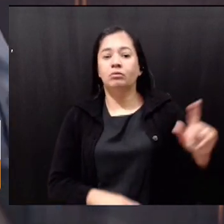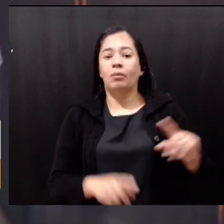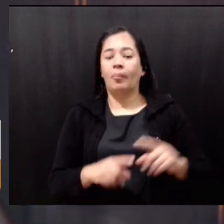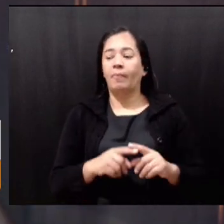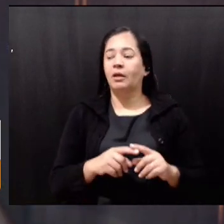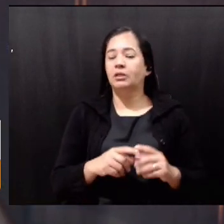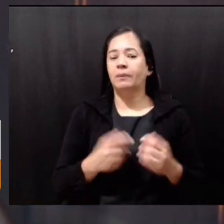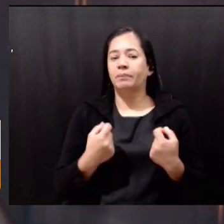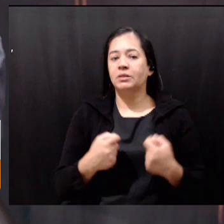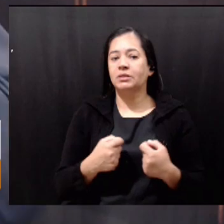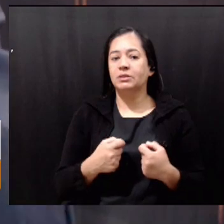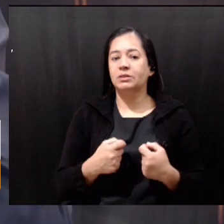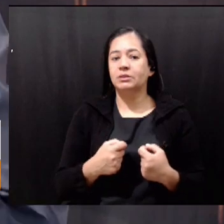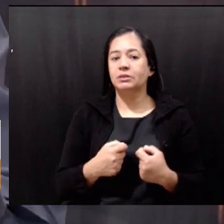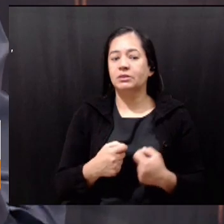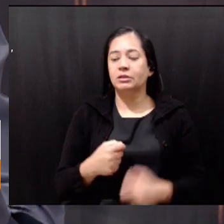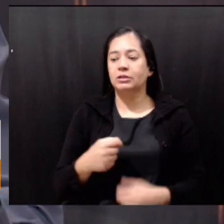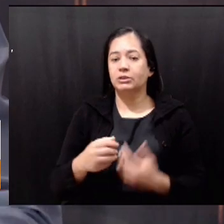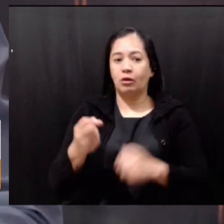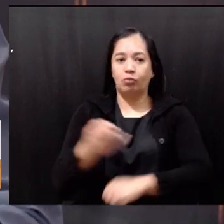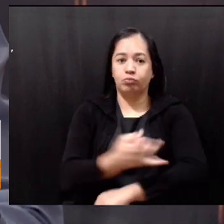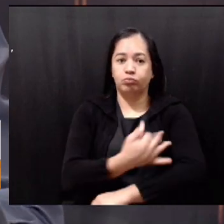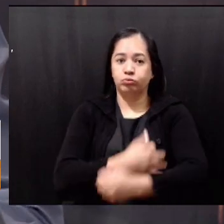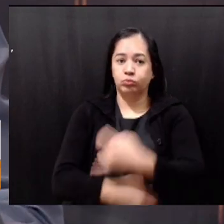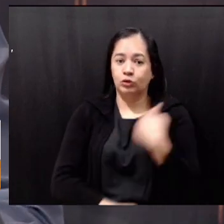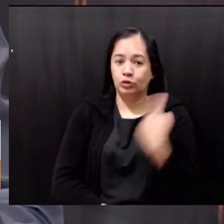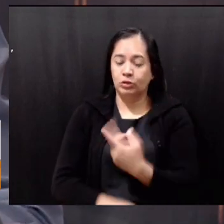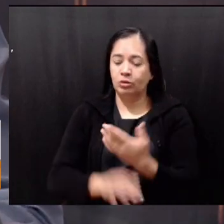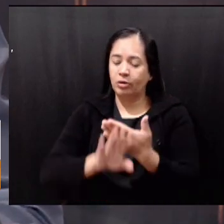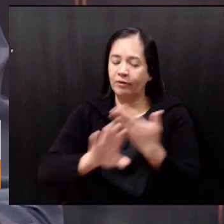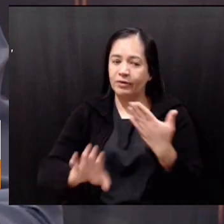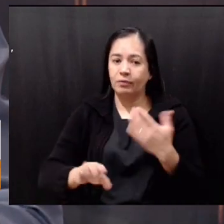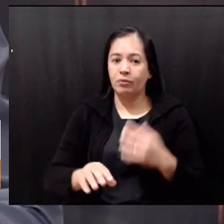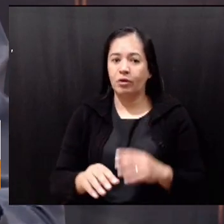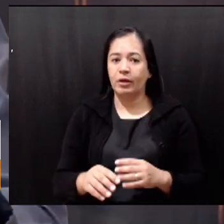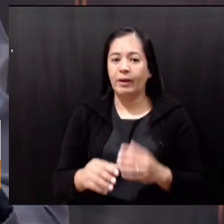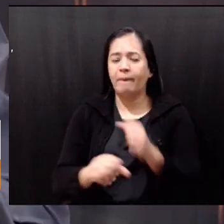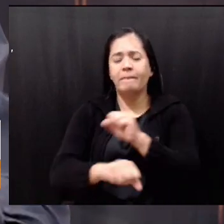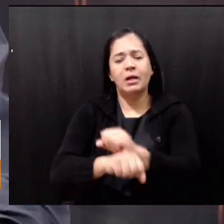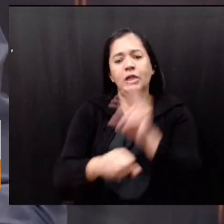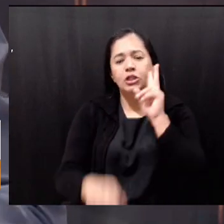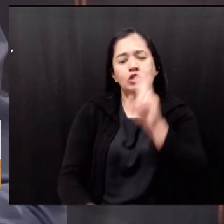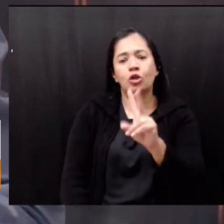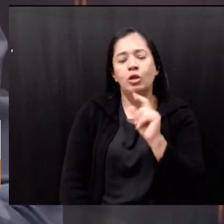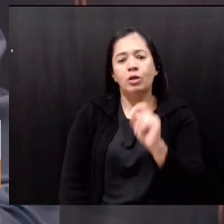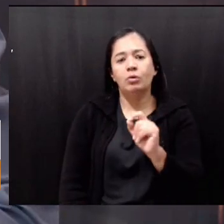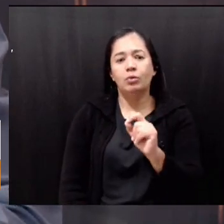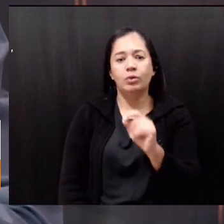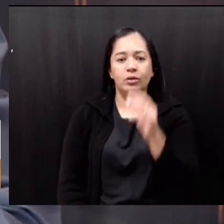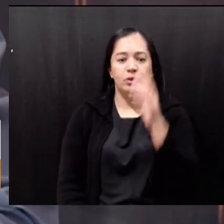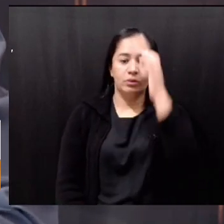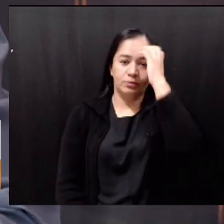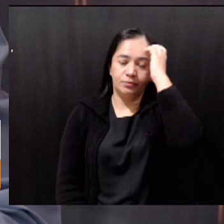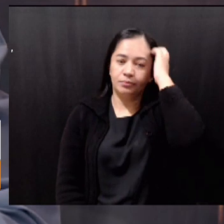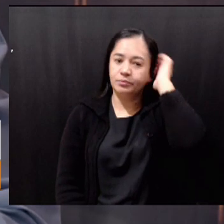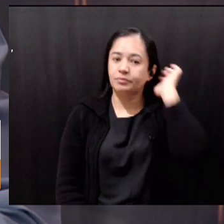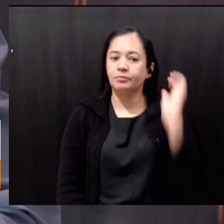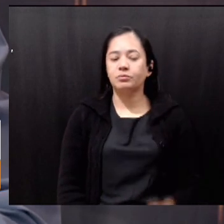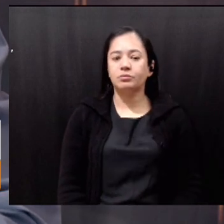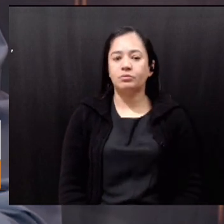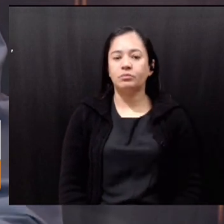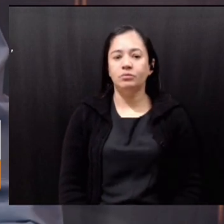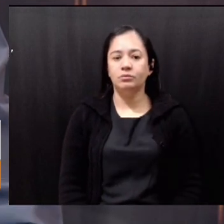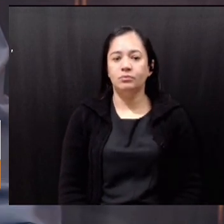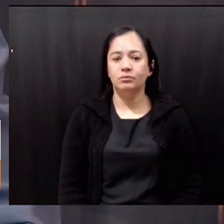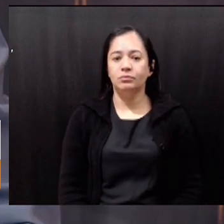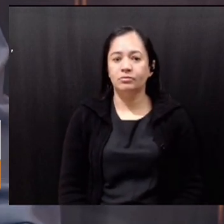nosso emocional e parar de olhar apenas, vamos falar assim, aquele recorte da nossa